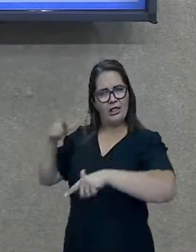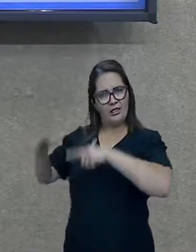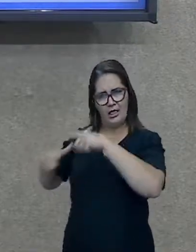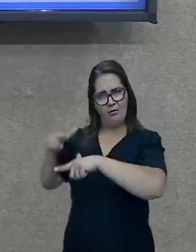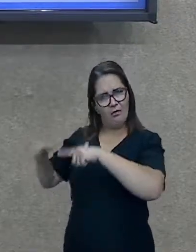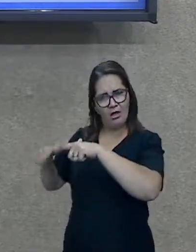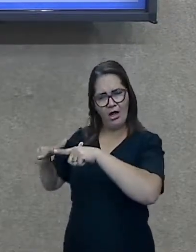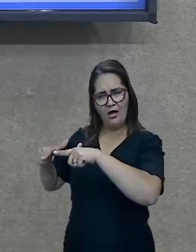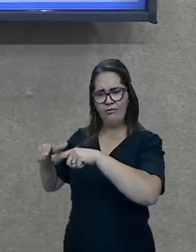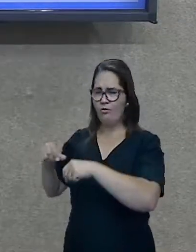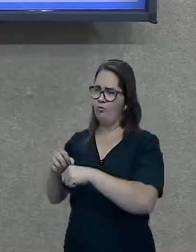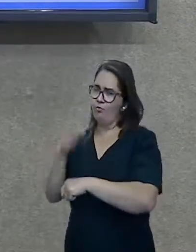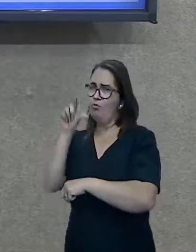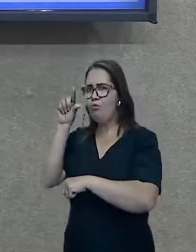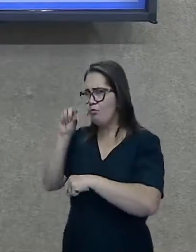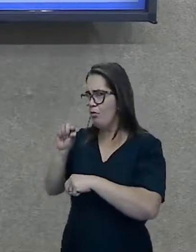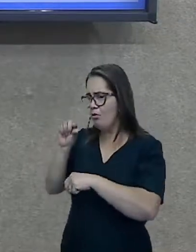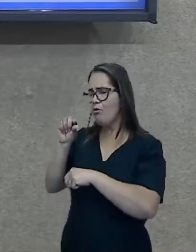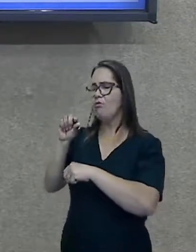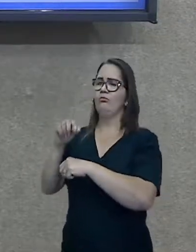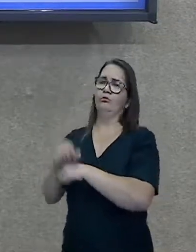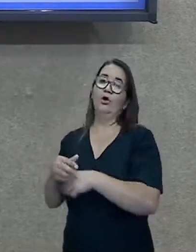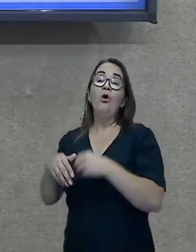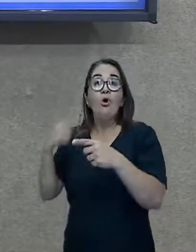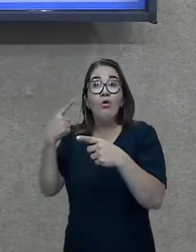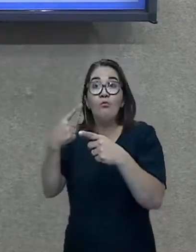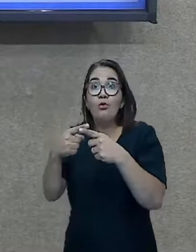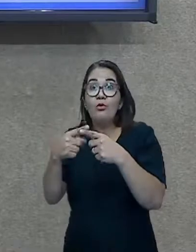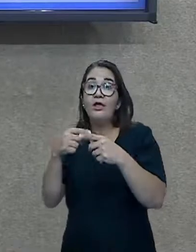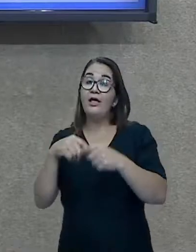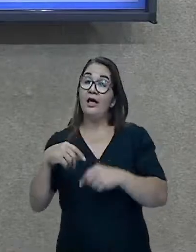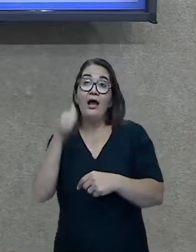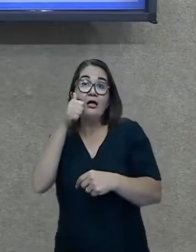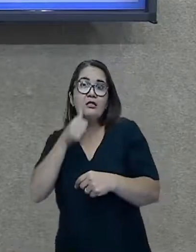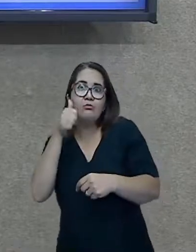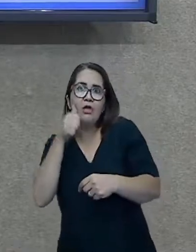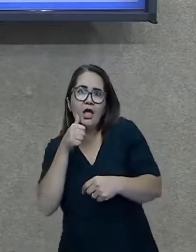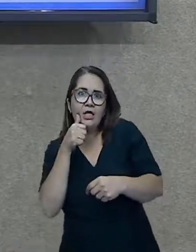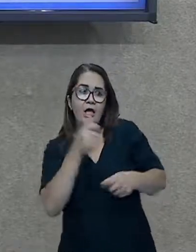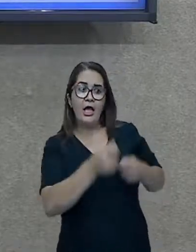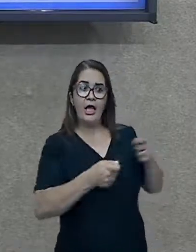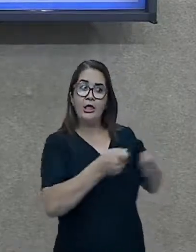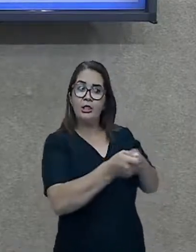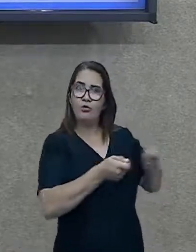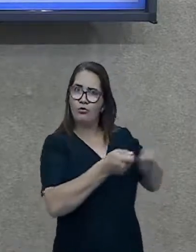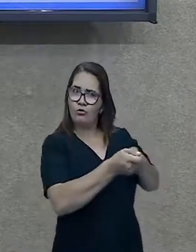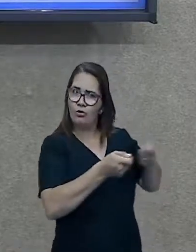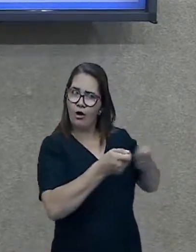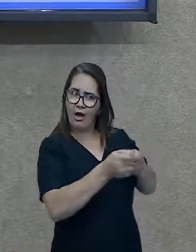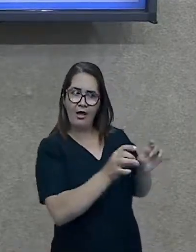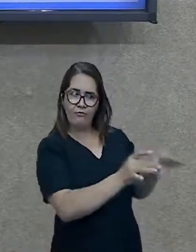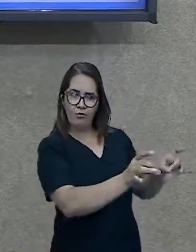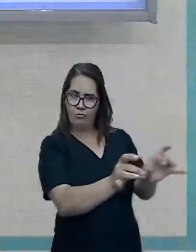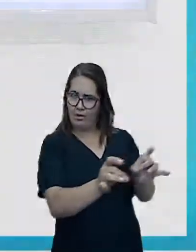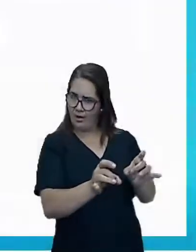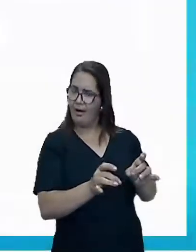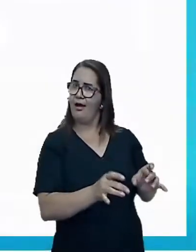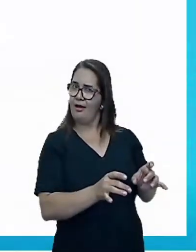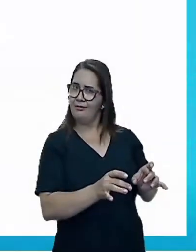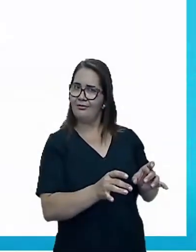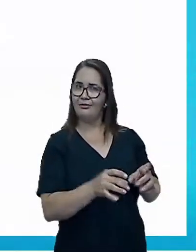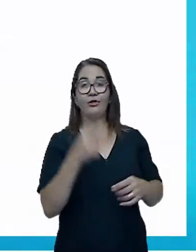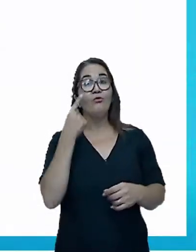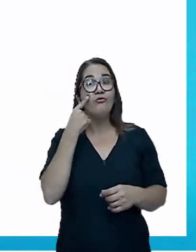elas controlavam esse complexo de venda das mercadorias. Então, aqui nesta figura,